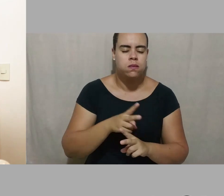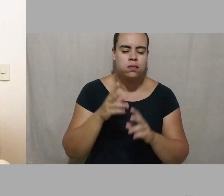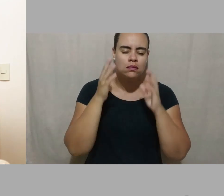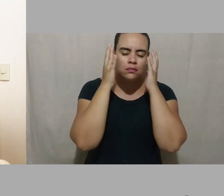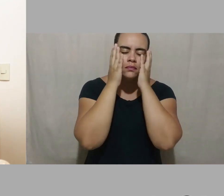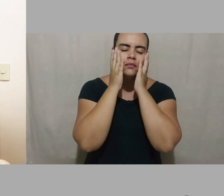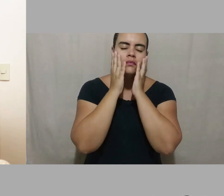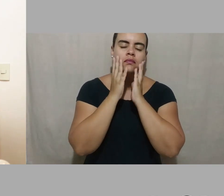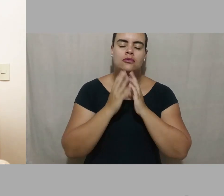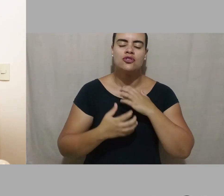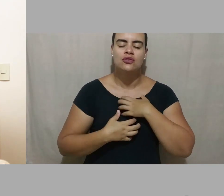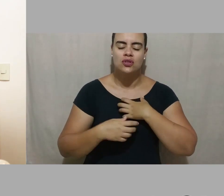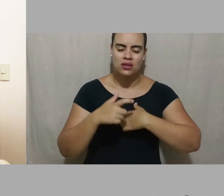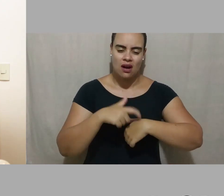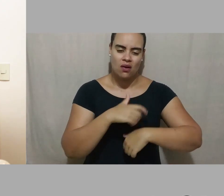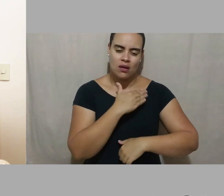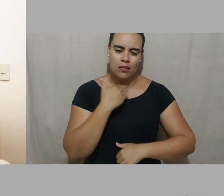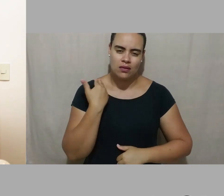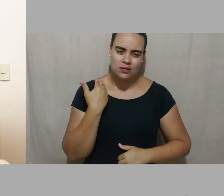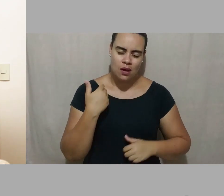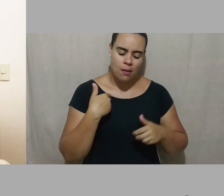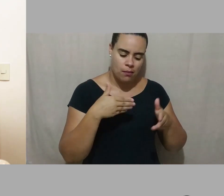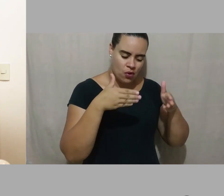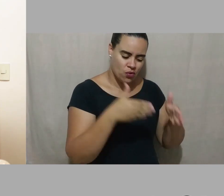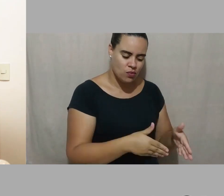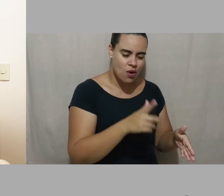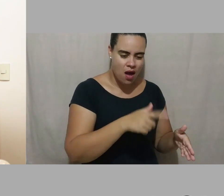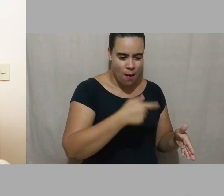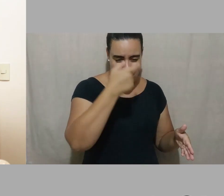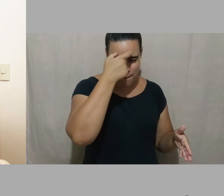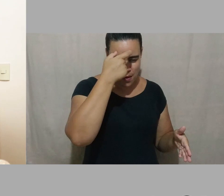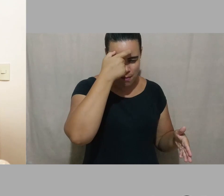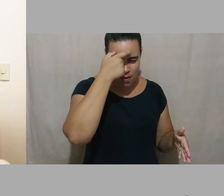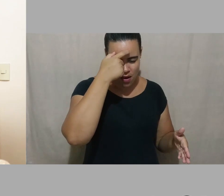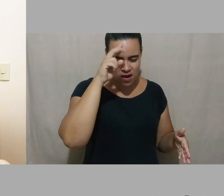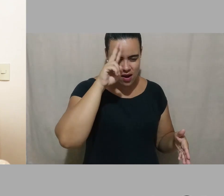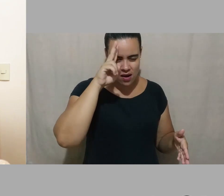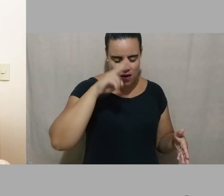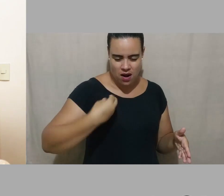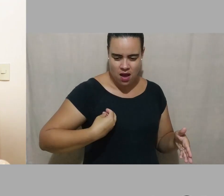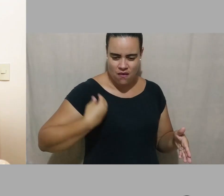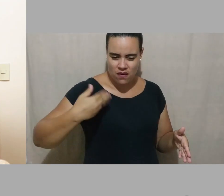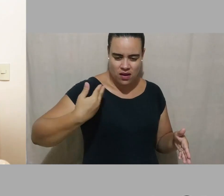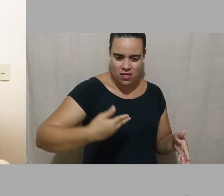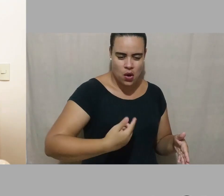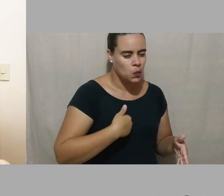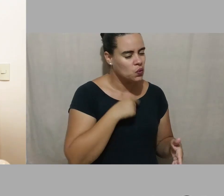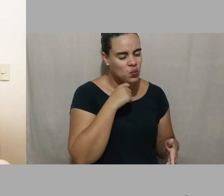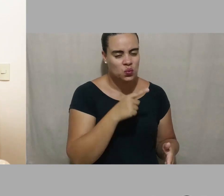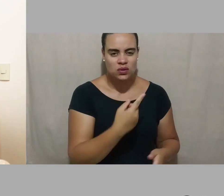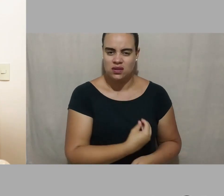em meu leito de morte. O meu túmulo é feito de memórias, memórias de uma vida não vivida.